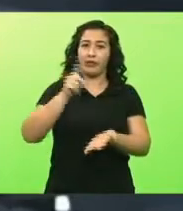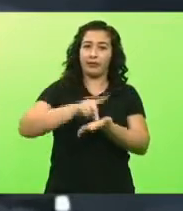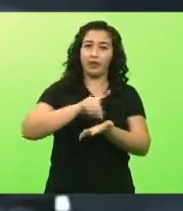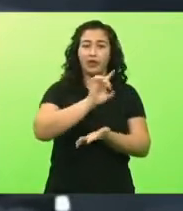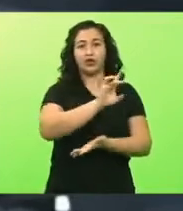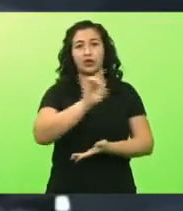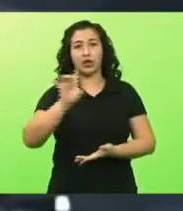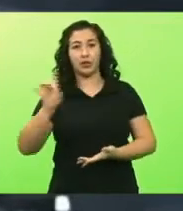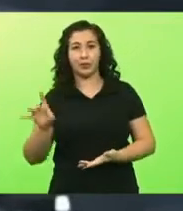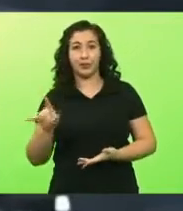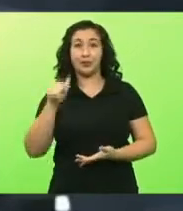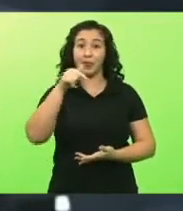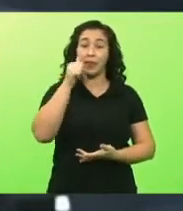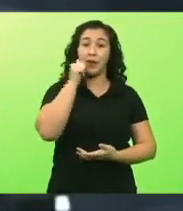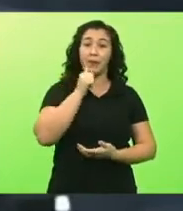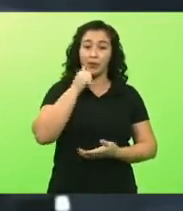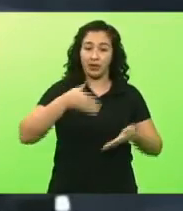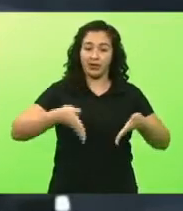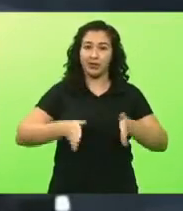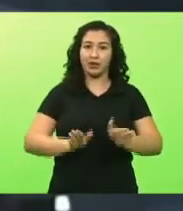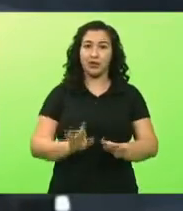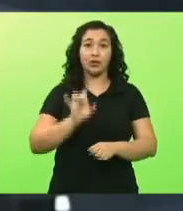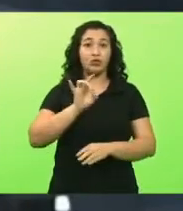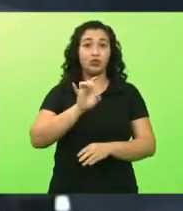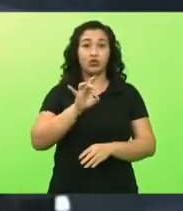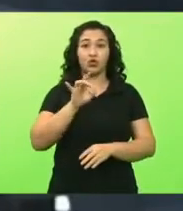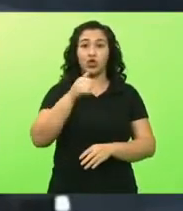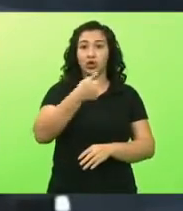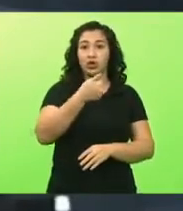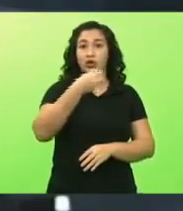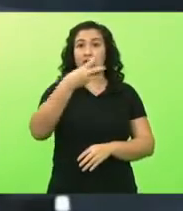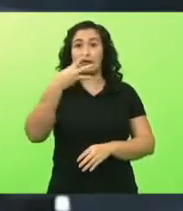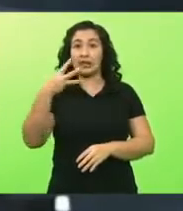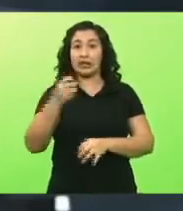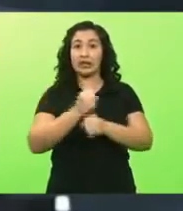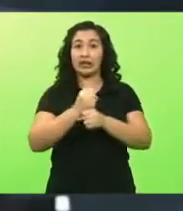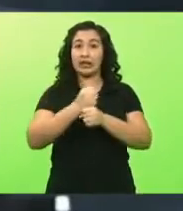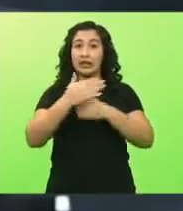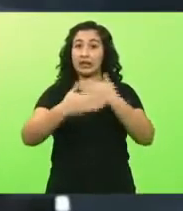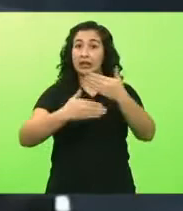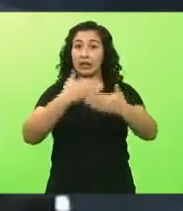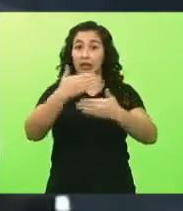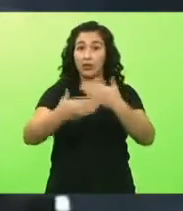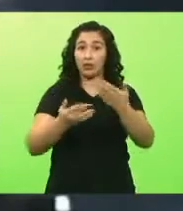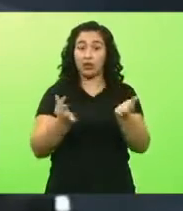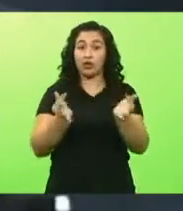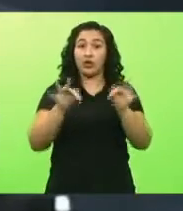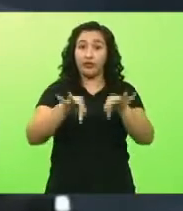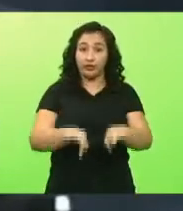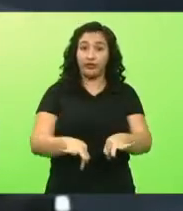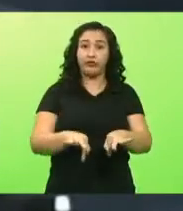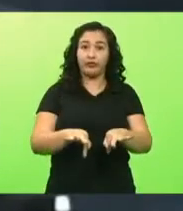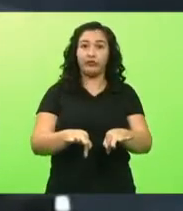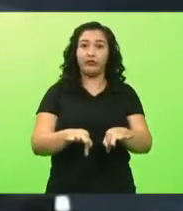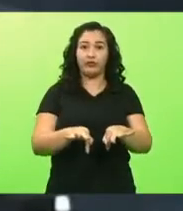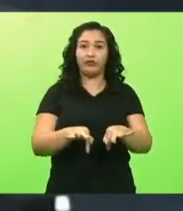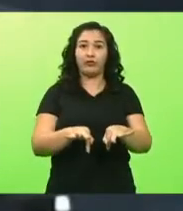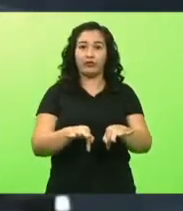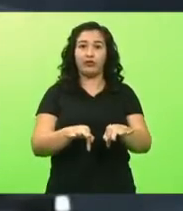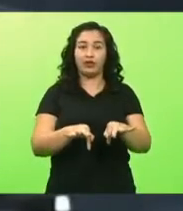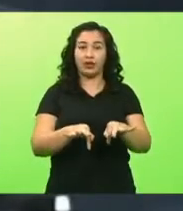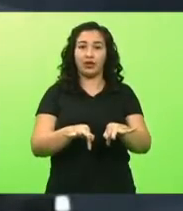Antonieta nasceu somente 13 anos após o fim no papel da escravidão no